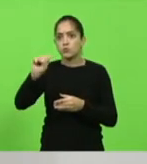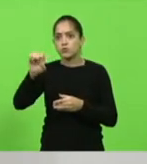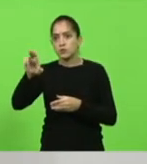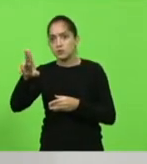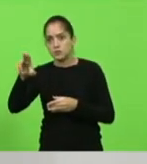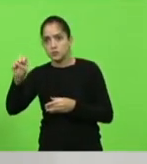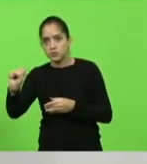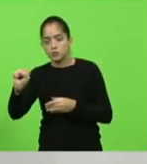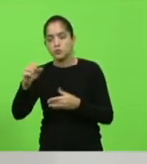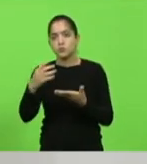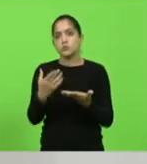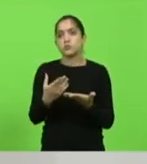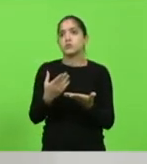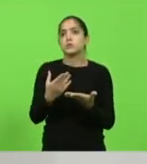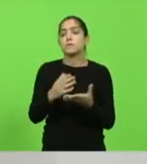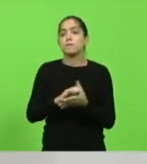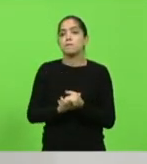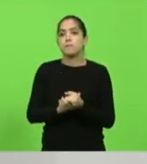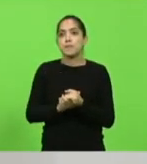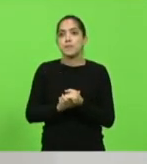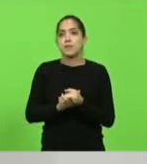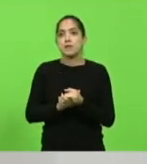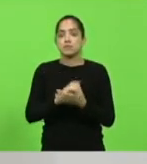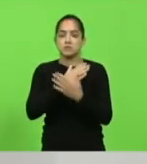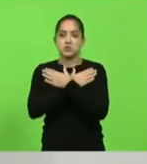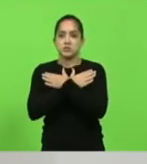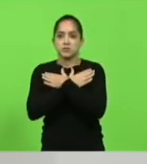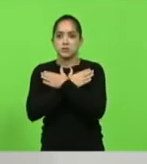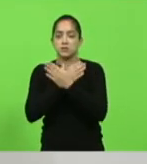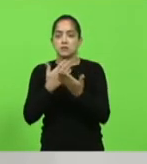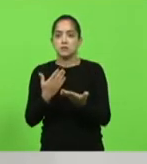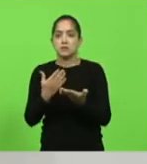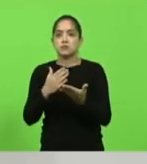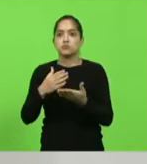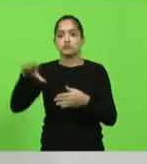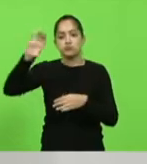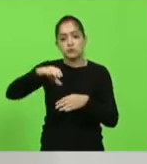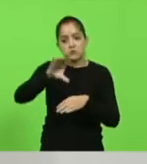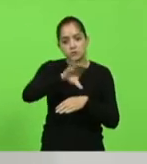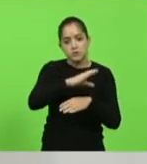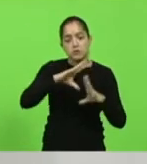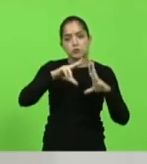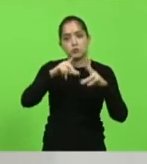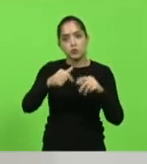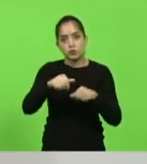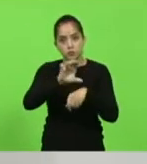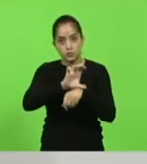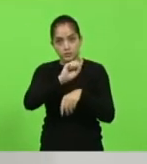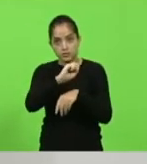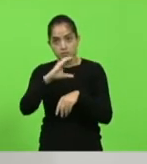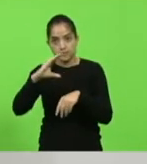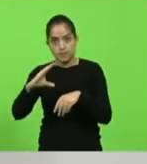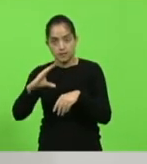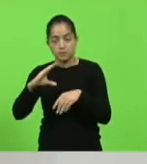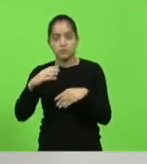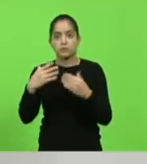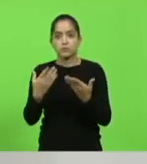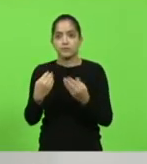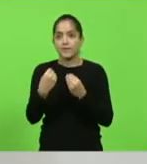Porã cunhataí descanso Dionísio Cerqueira fim todo o Estado de Santa Catarina